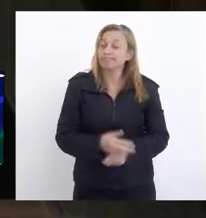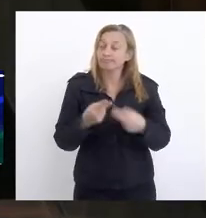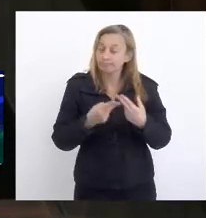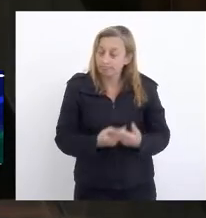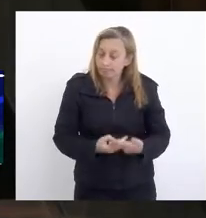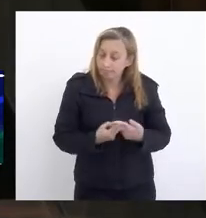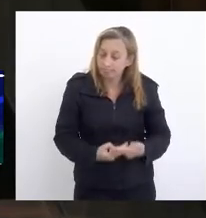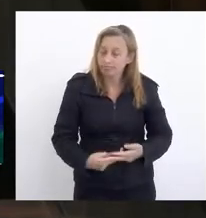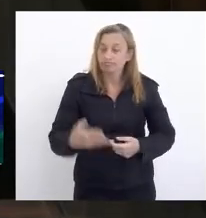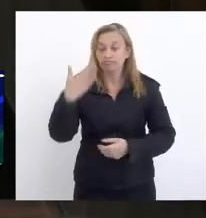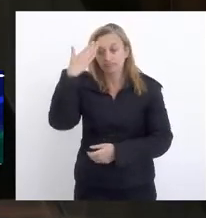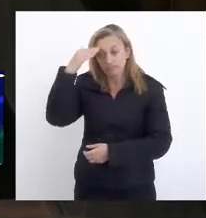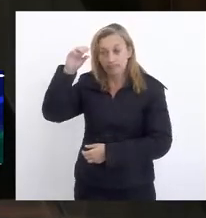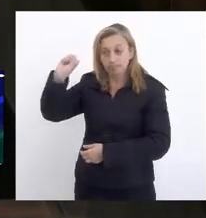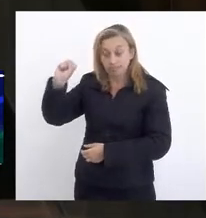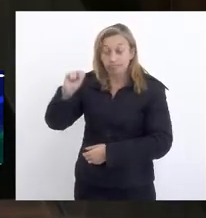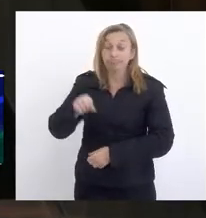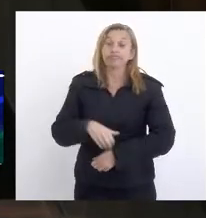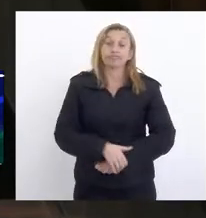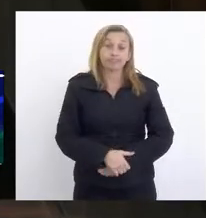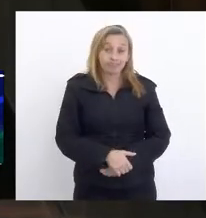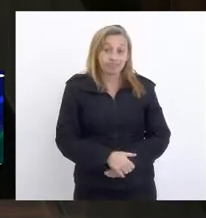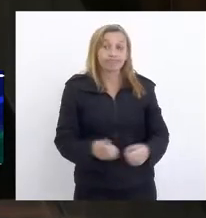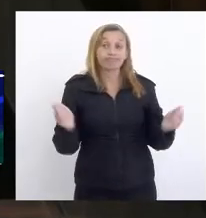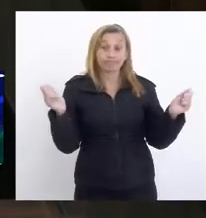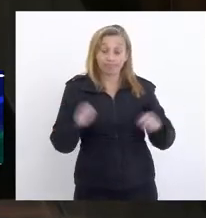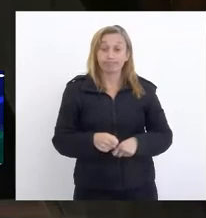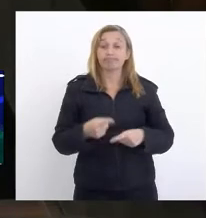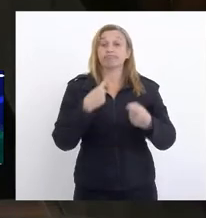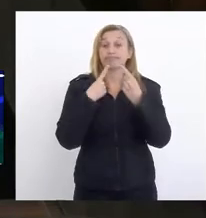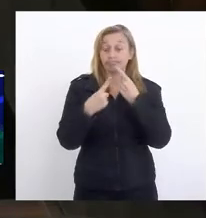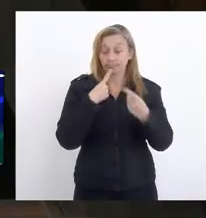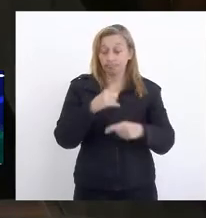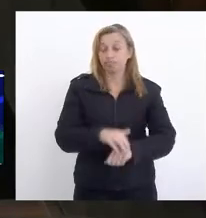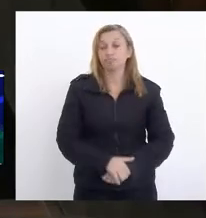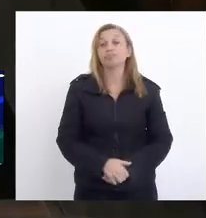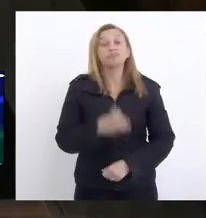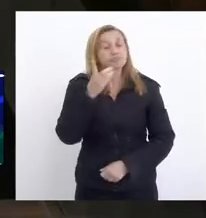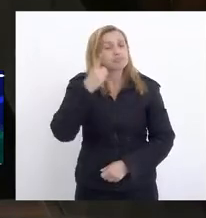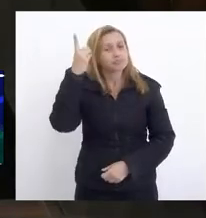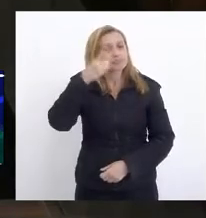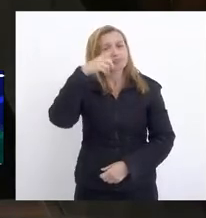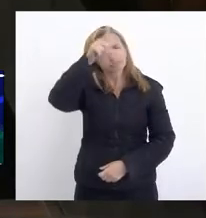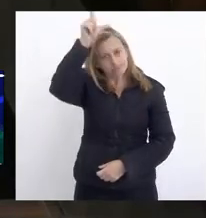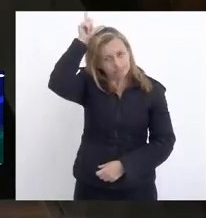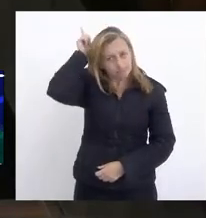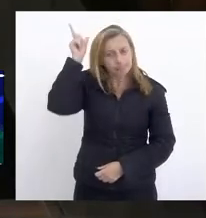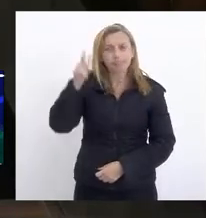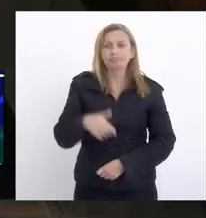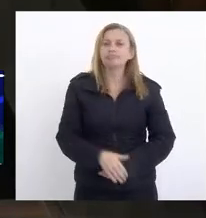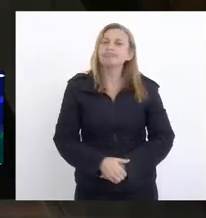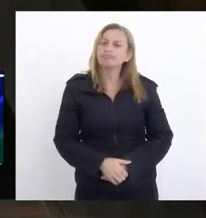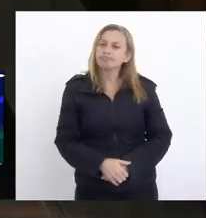paciência, sabedoria e capacidade de diálogo. Deputado Luiz Paulo, senhoras deputadas,